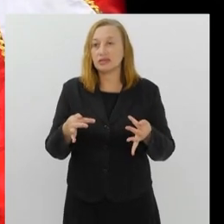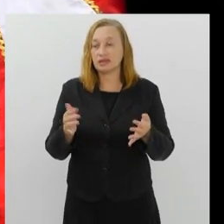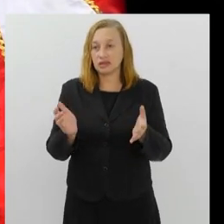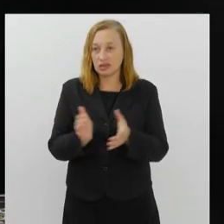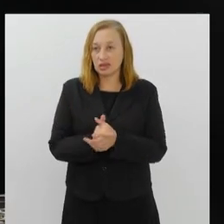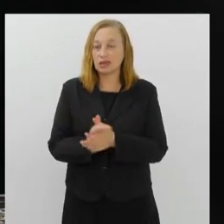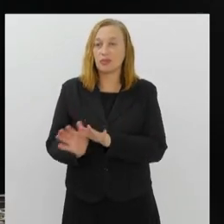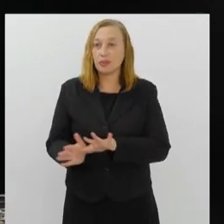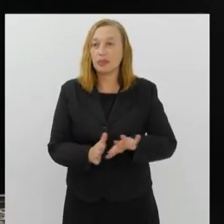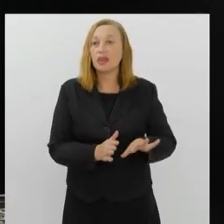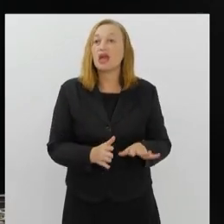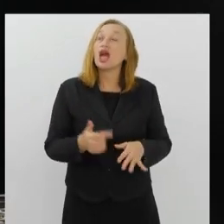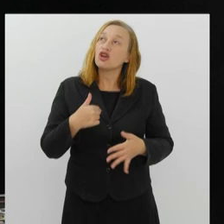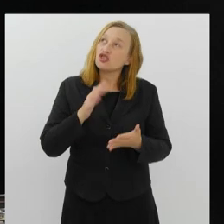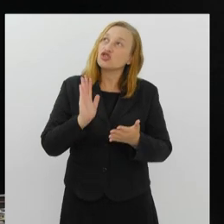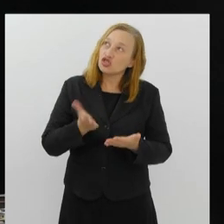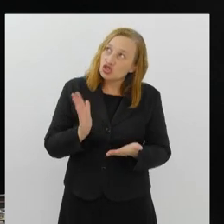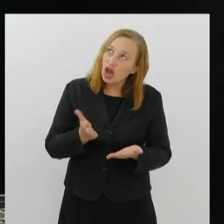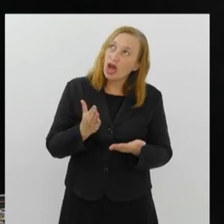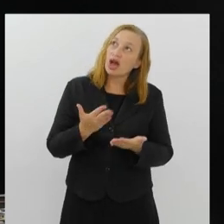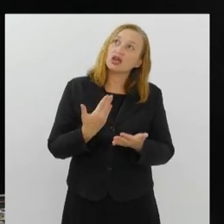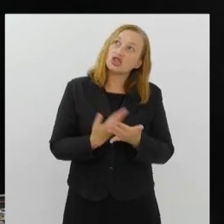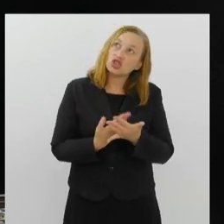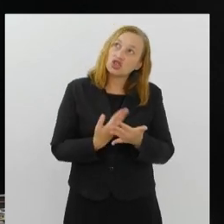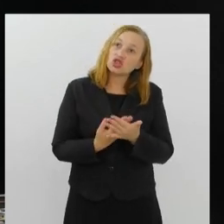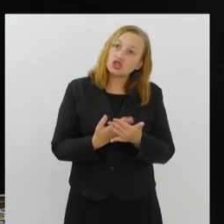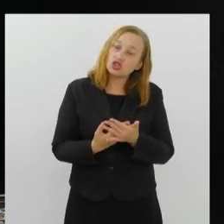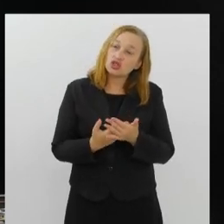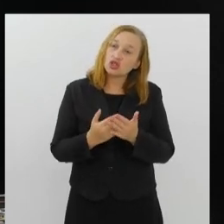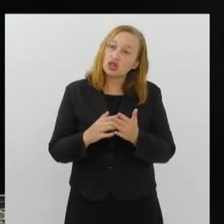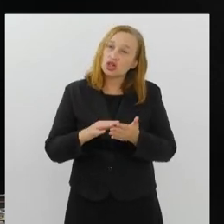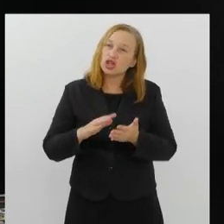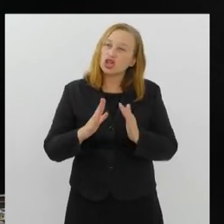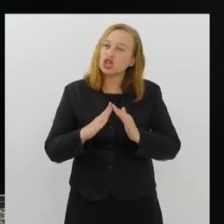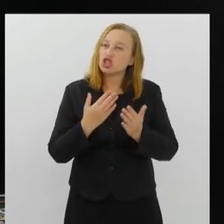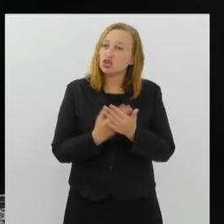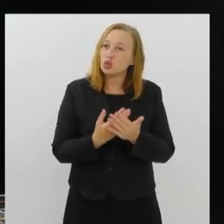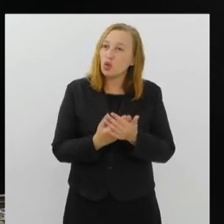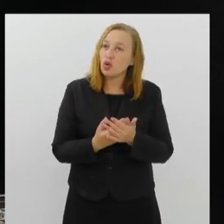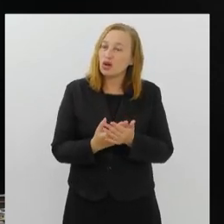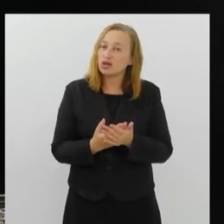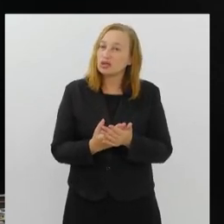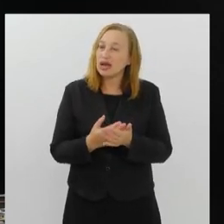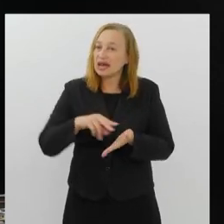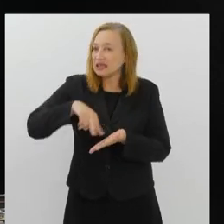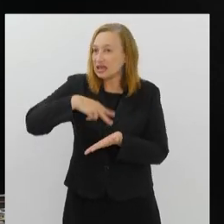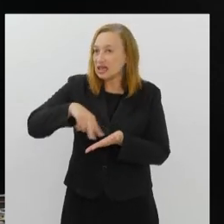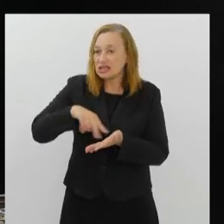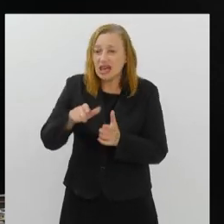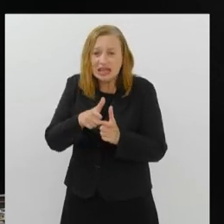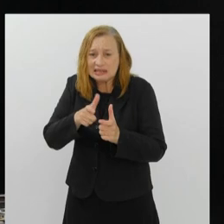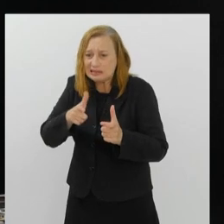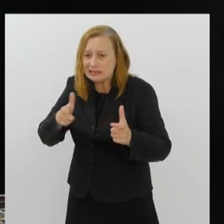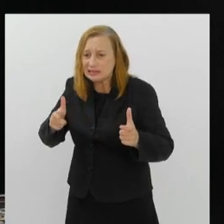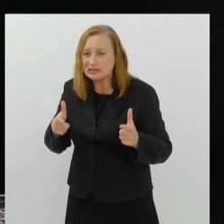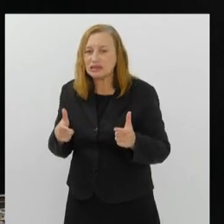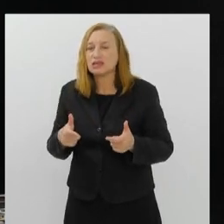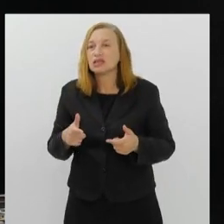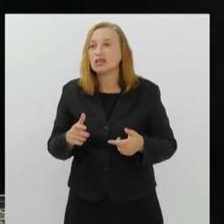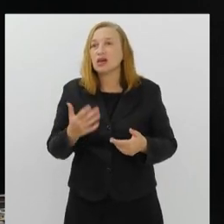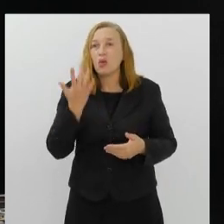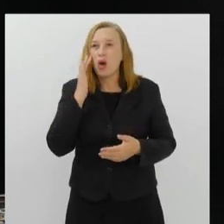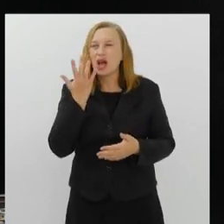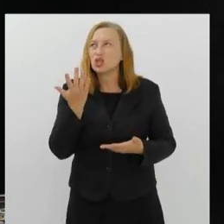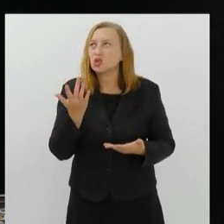casal. Já trabalhei em escolas que as coreografias eram muito, muito, muito grandes. Acho que travavam